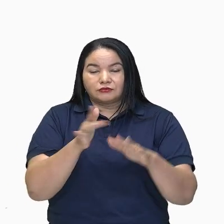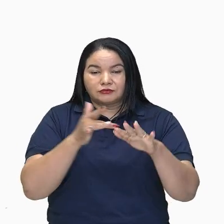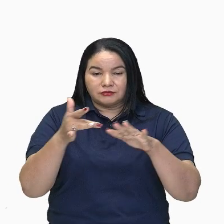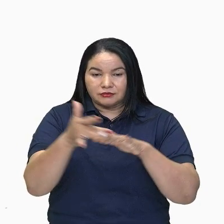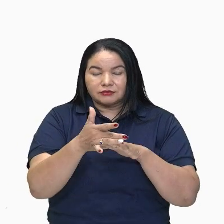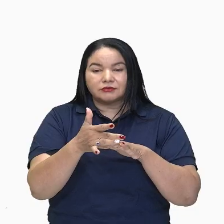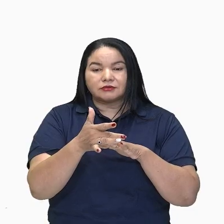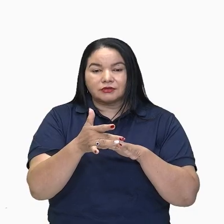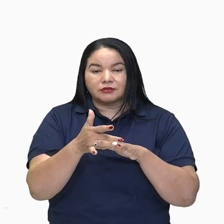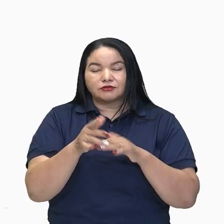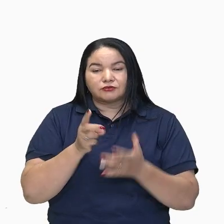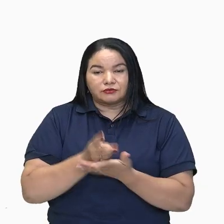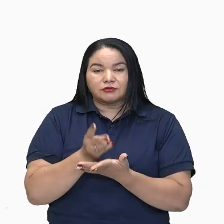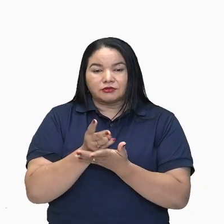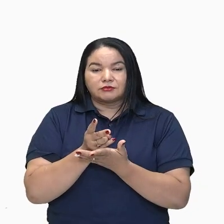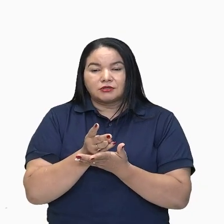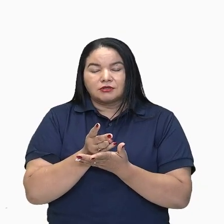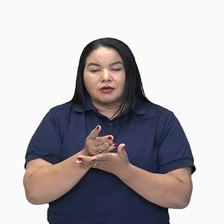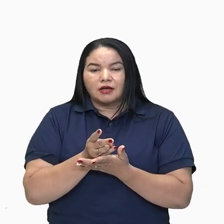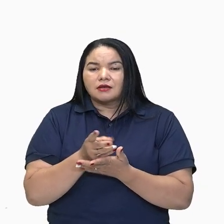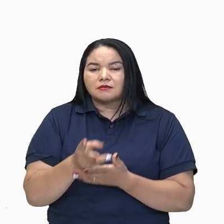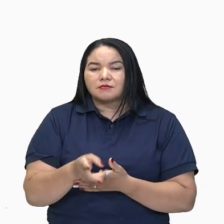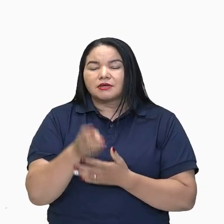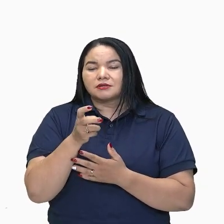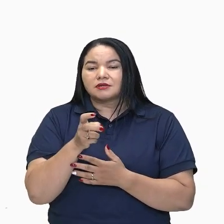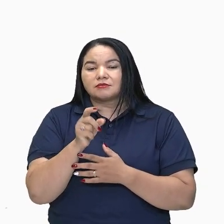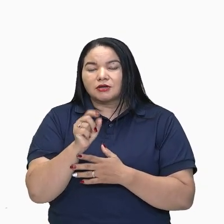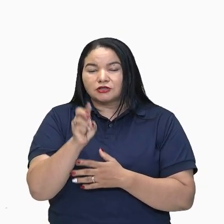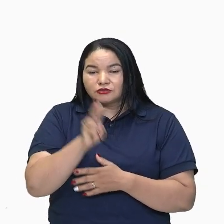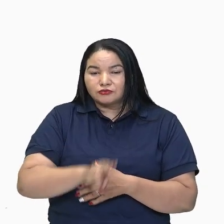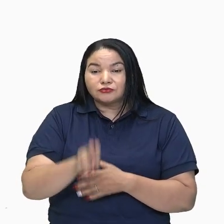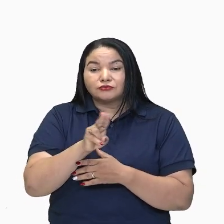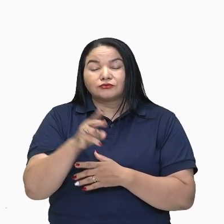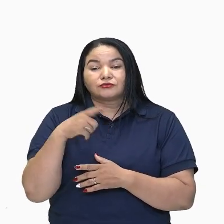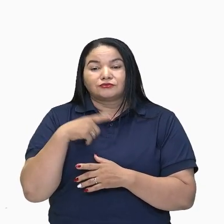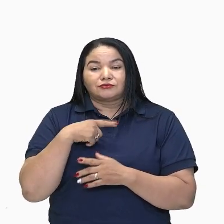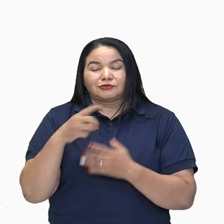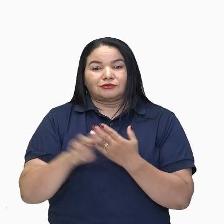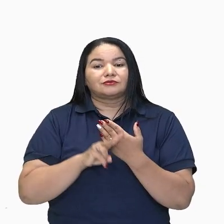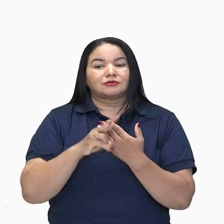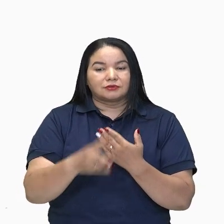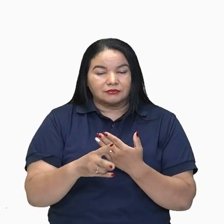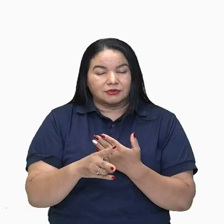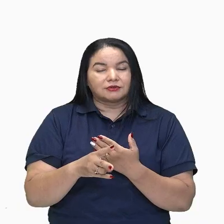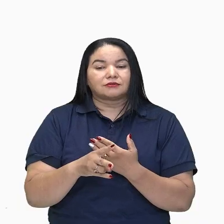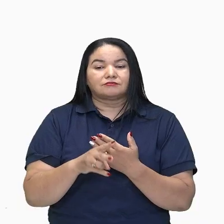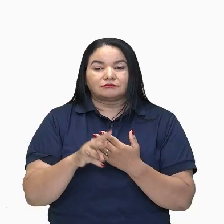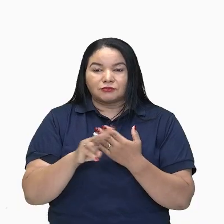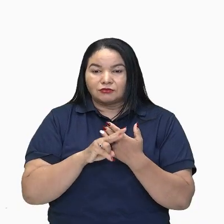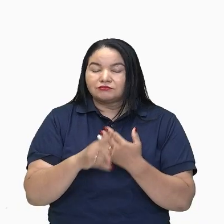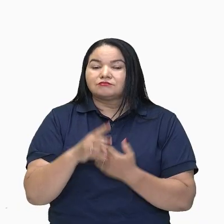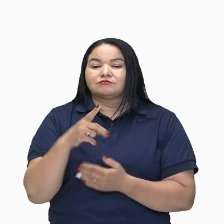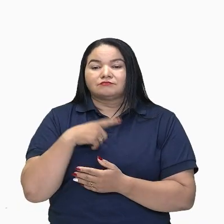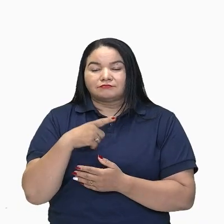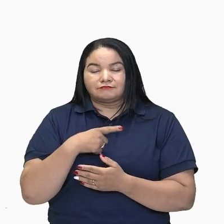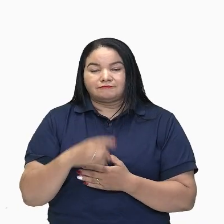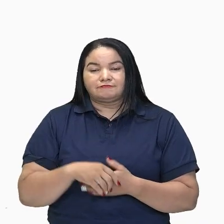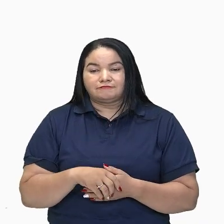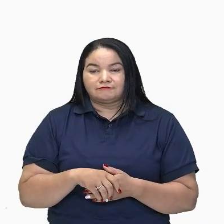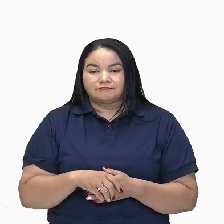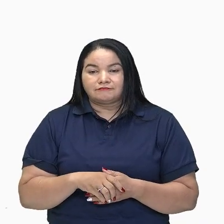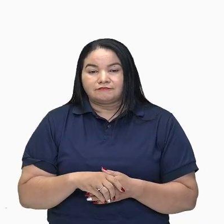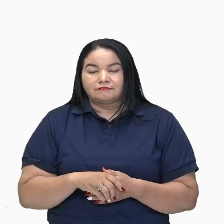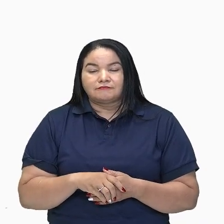sociais e percebe que esse uso tem uma consequência, tem um efeito, certo? Em relação a